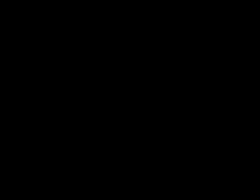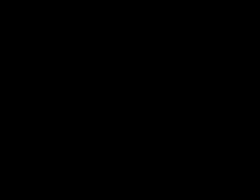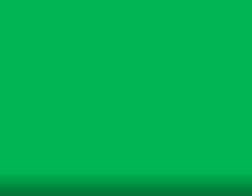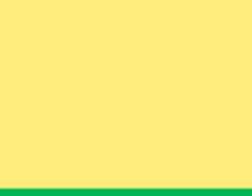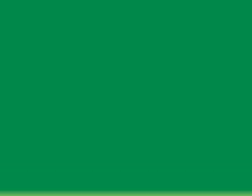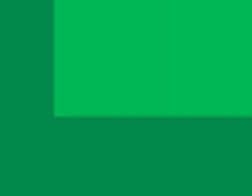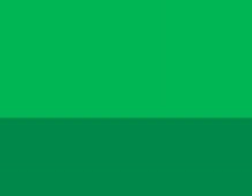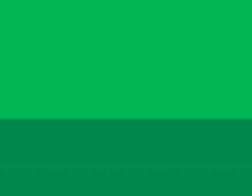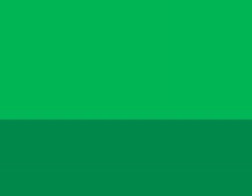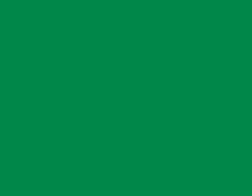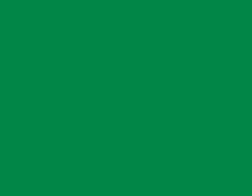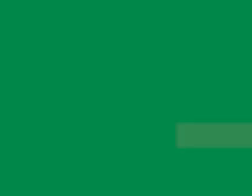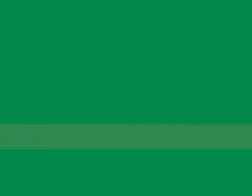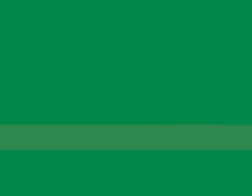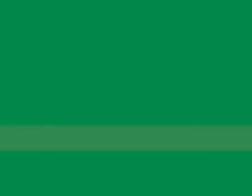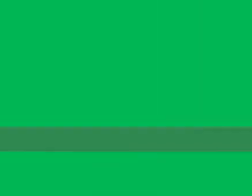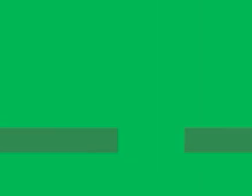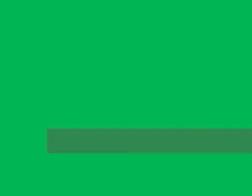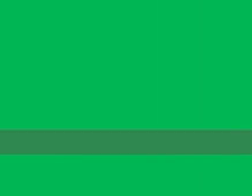E aí